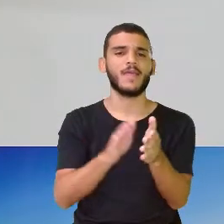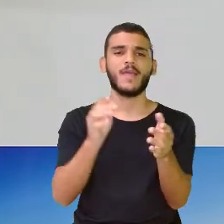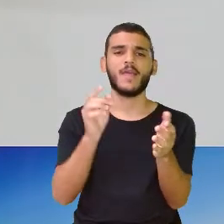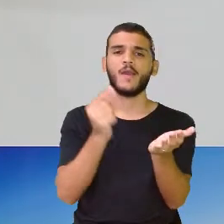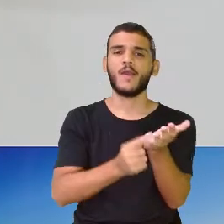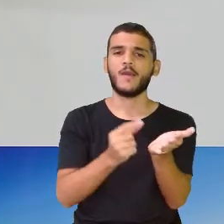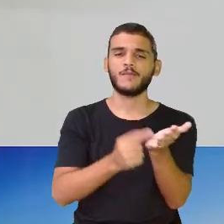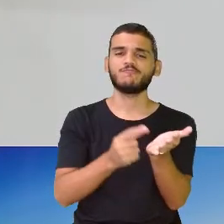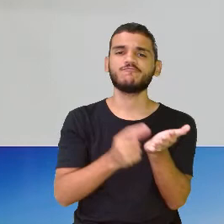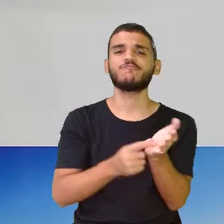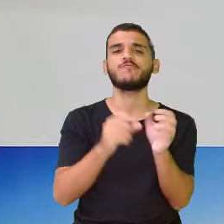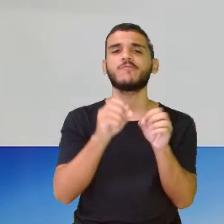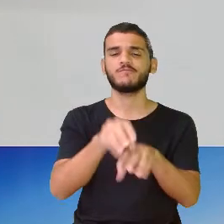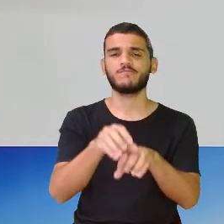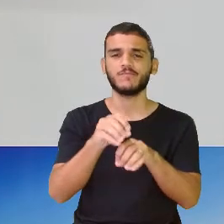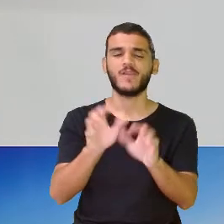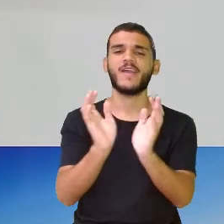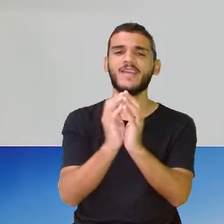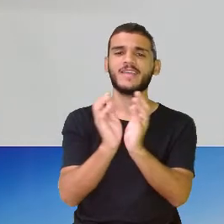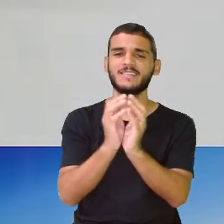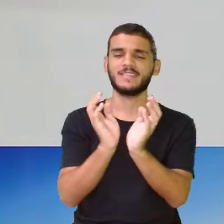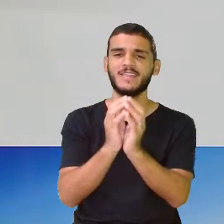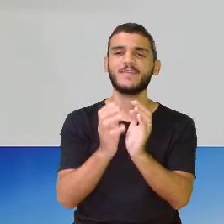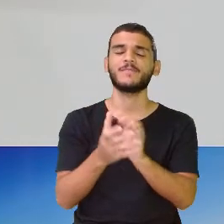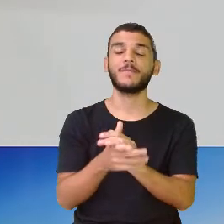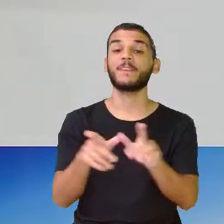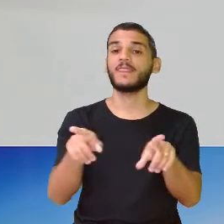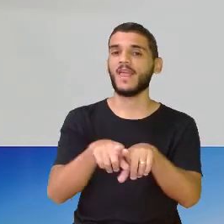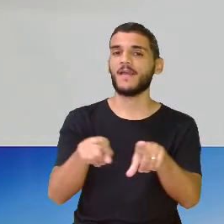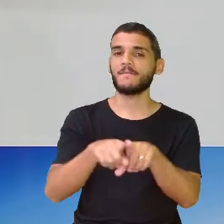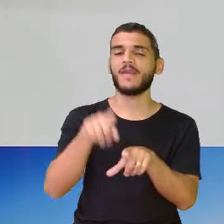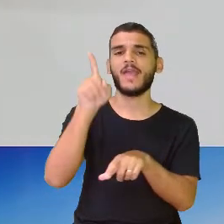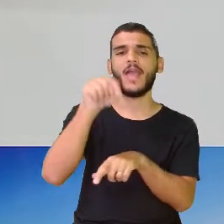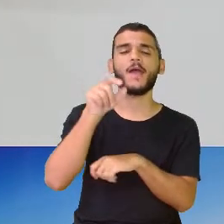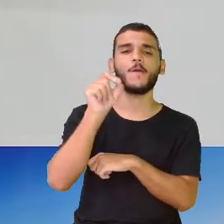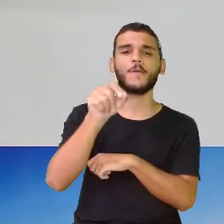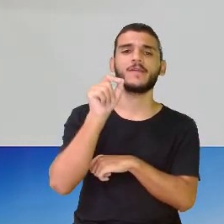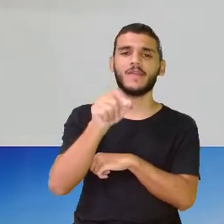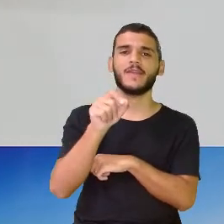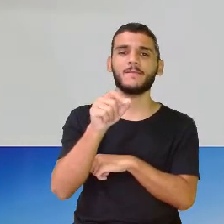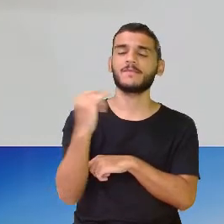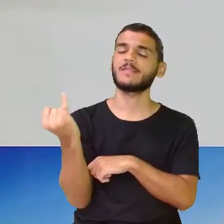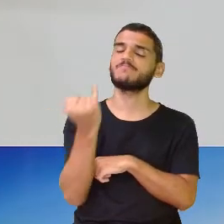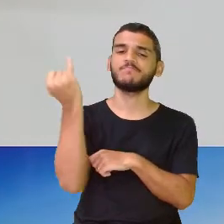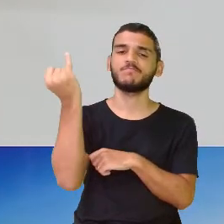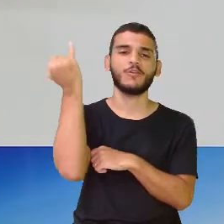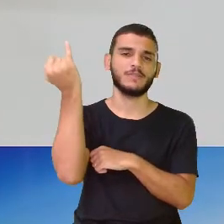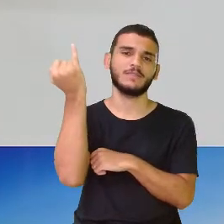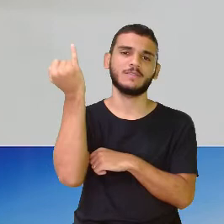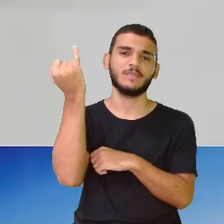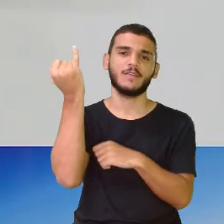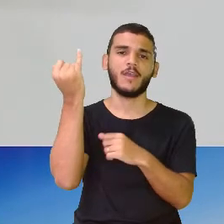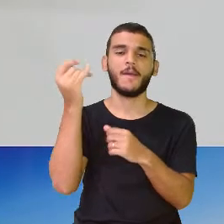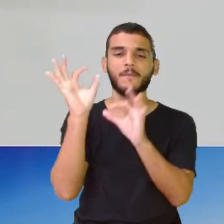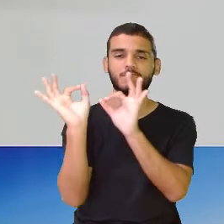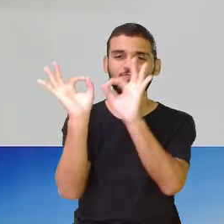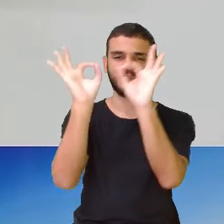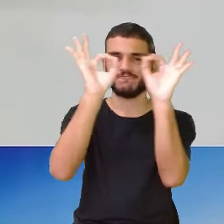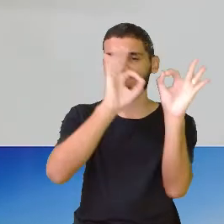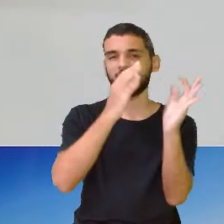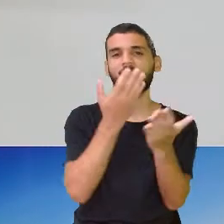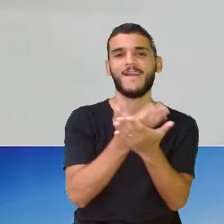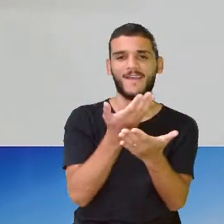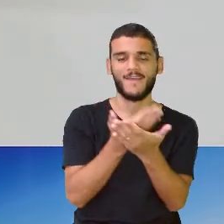aplicativo Educa Recife. Então, este também é um canal assim interessantíssimo para assistir a aula. Por